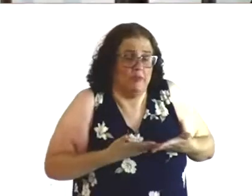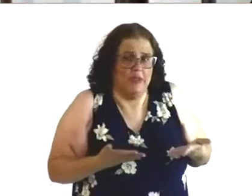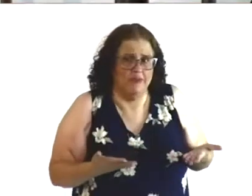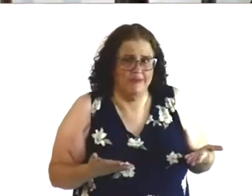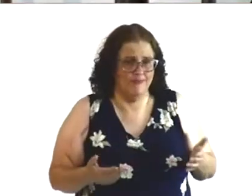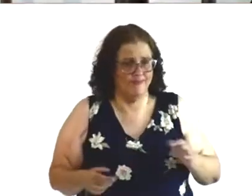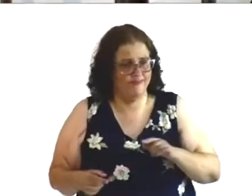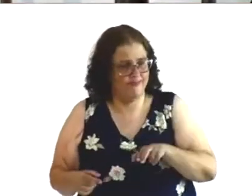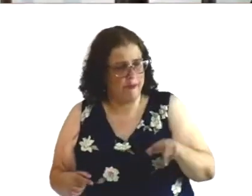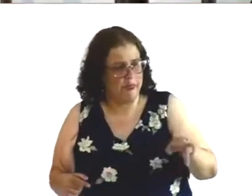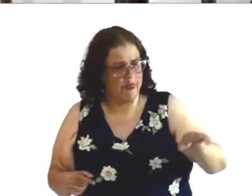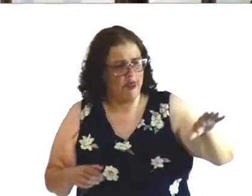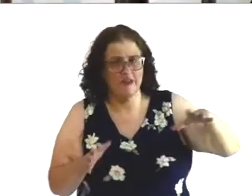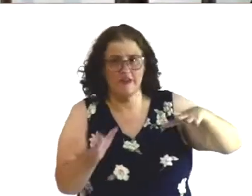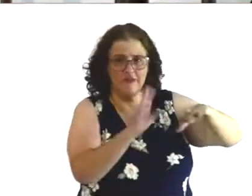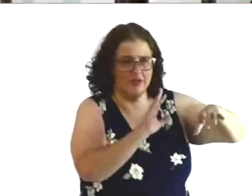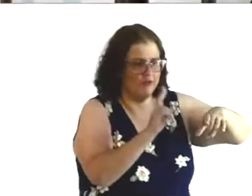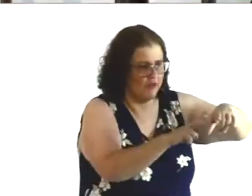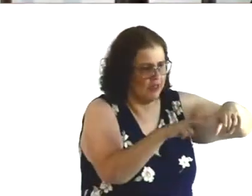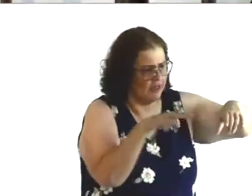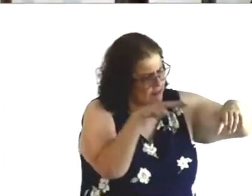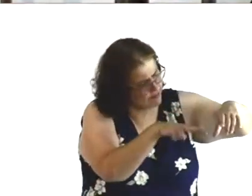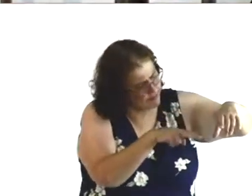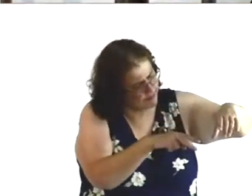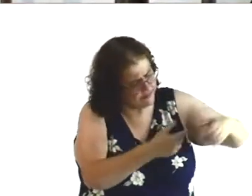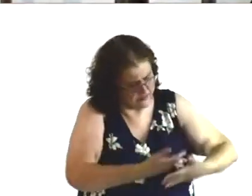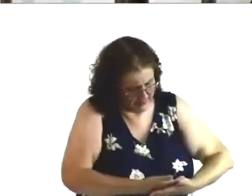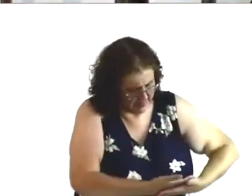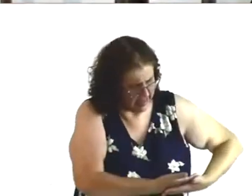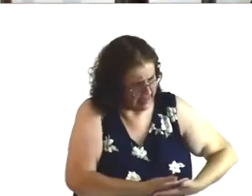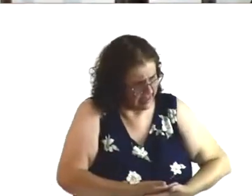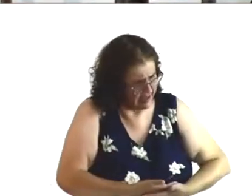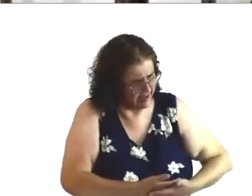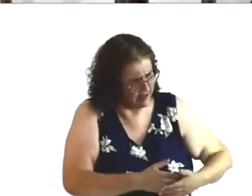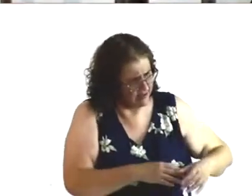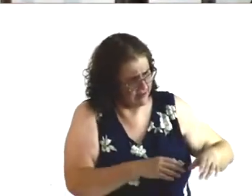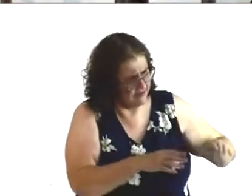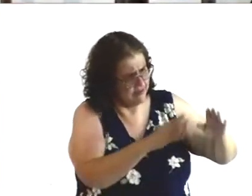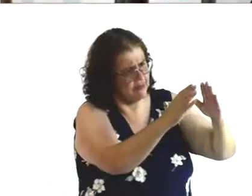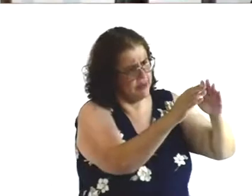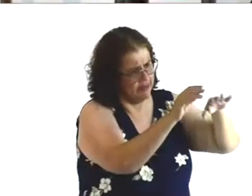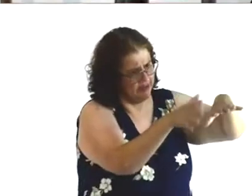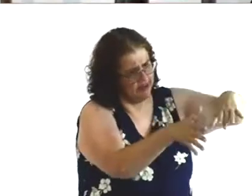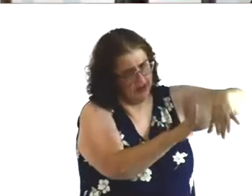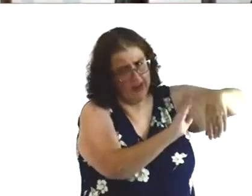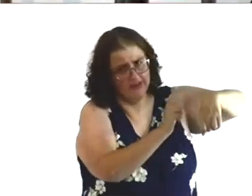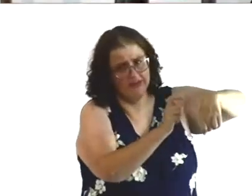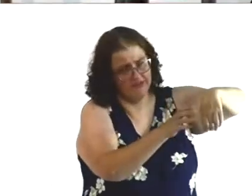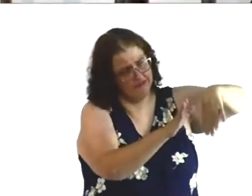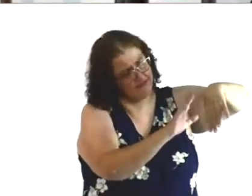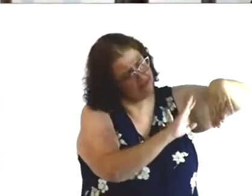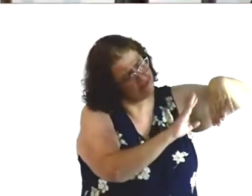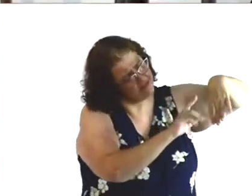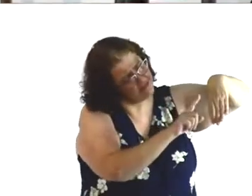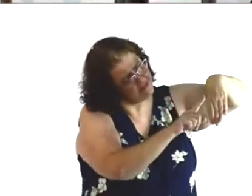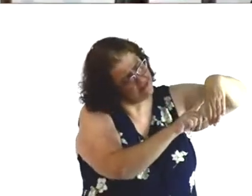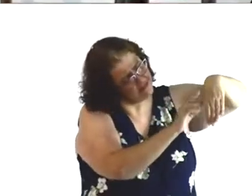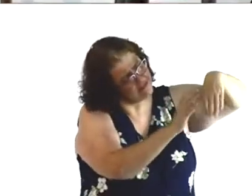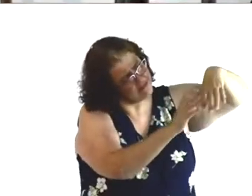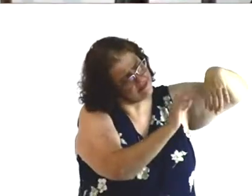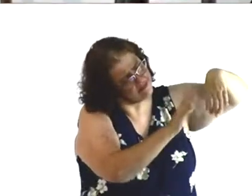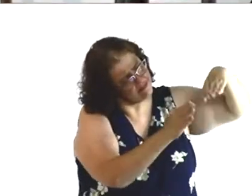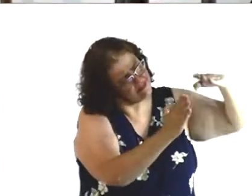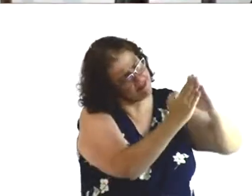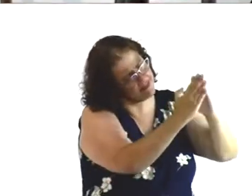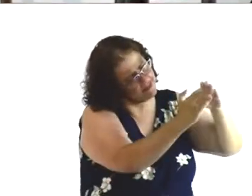Quem era esse menino? Então esse é o contexto dessa passagem, e eles fazem essa pergunta: